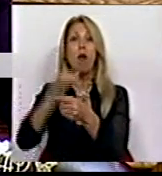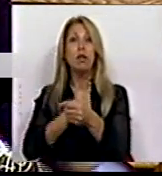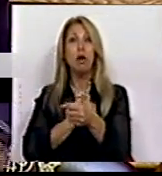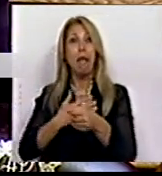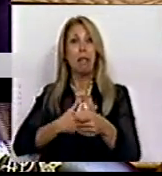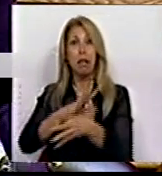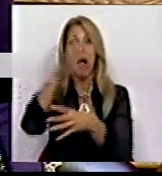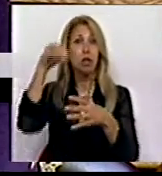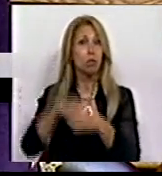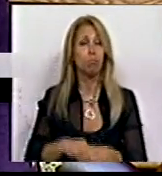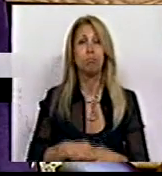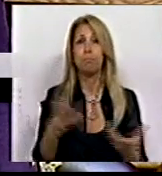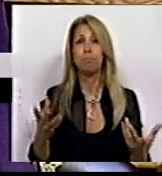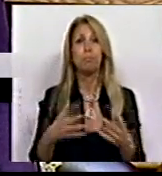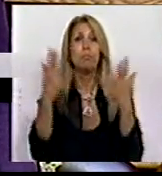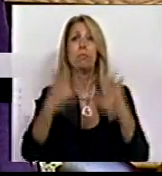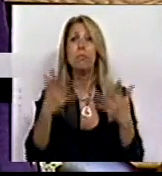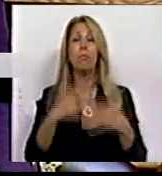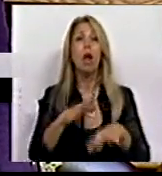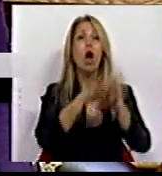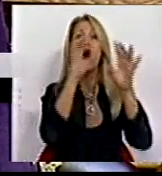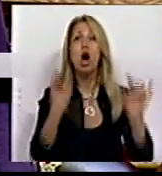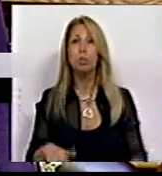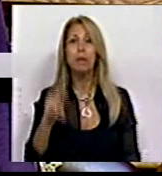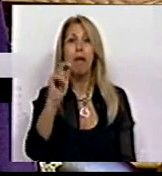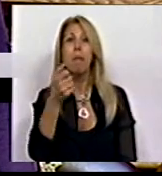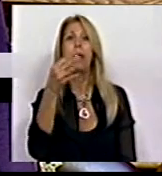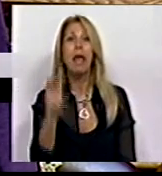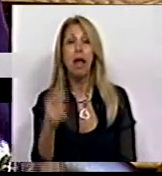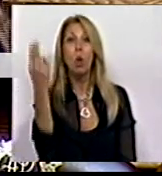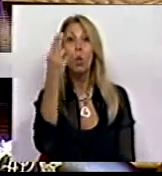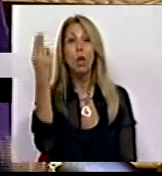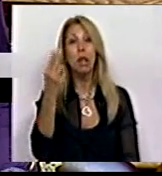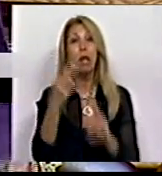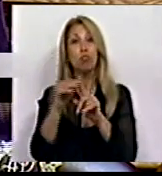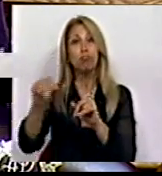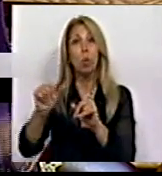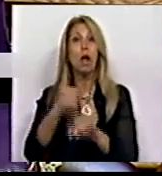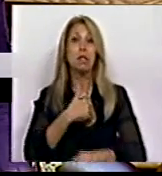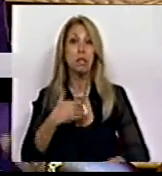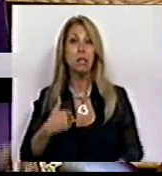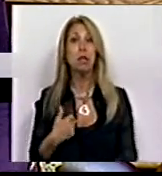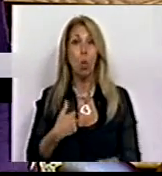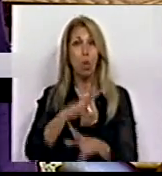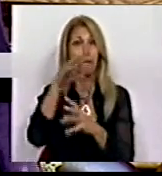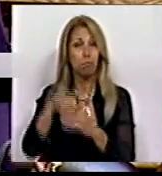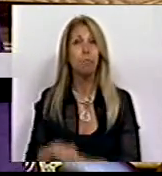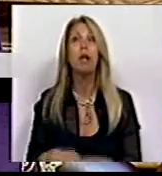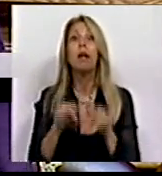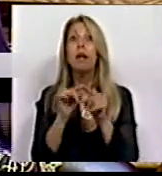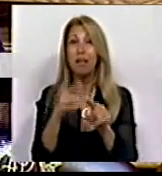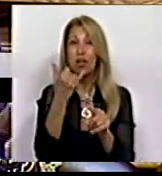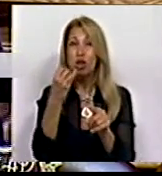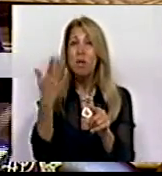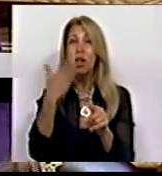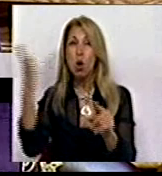como os hospitais EPE, as entidades EPE, as unidades locais de saúde e, Senhor Deputado, desde 2011 este